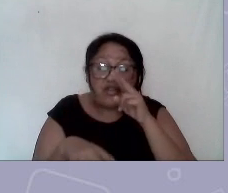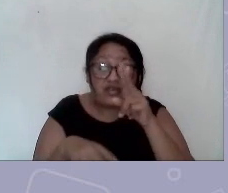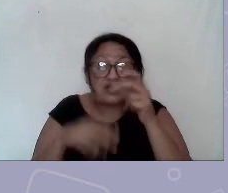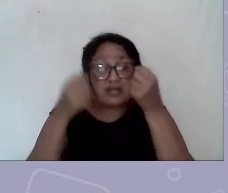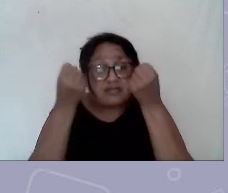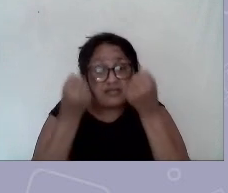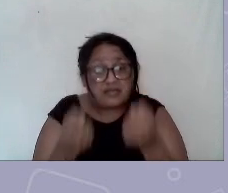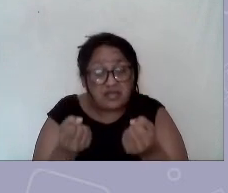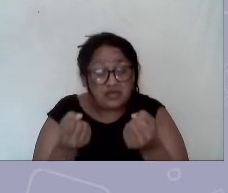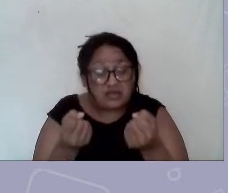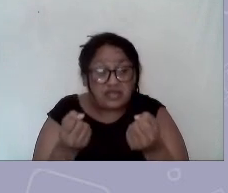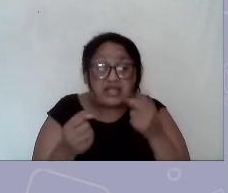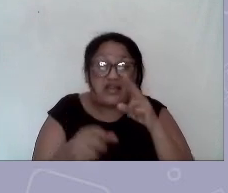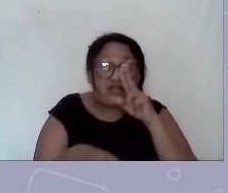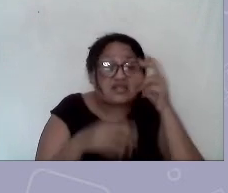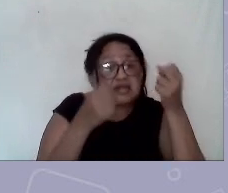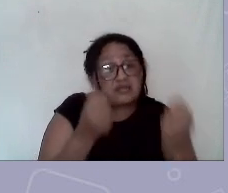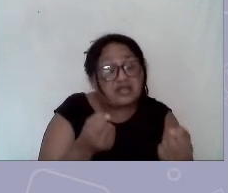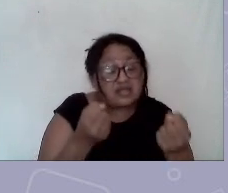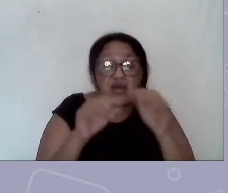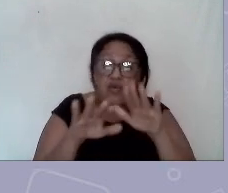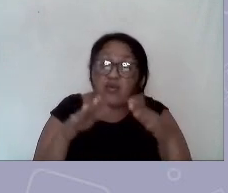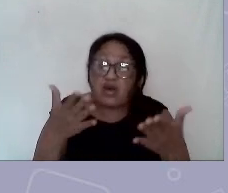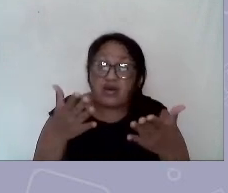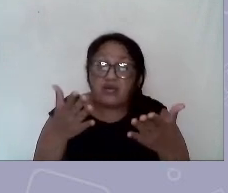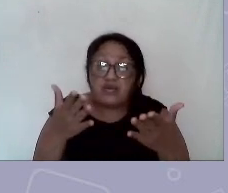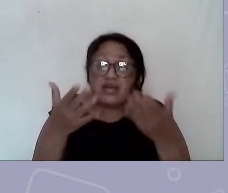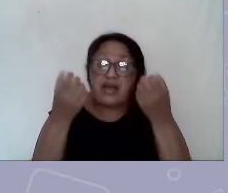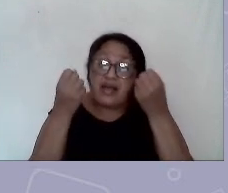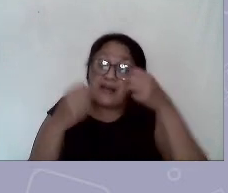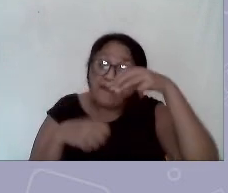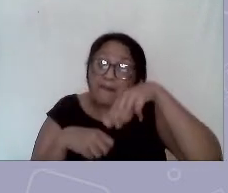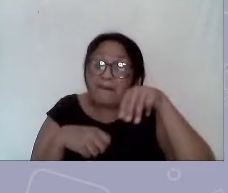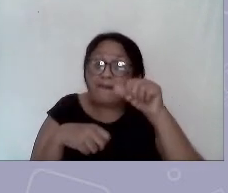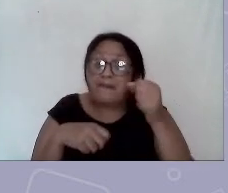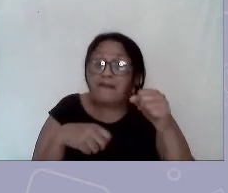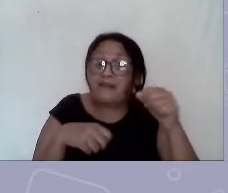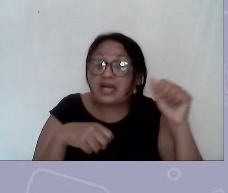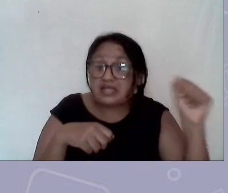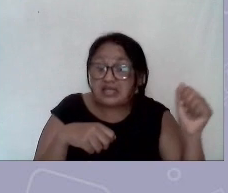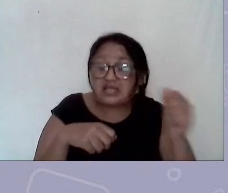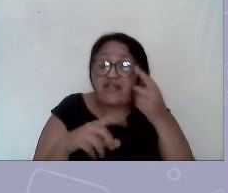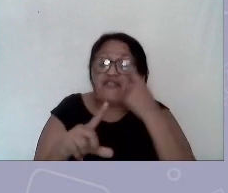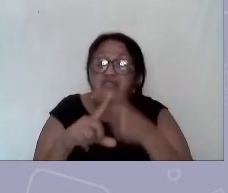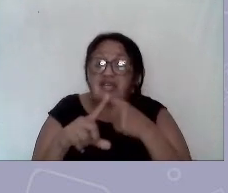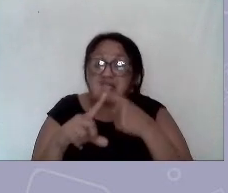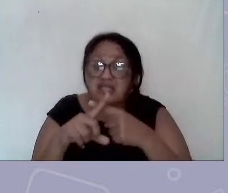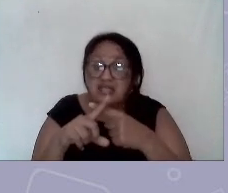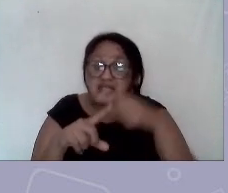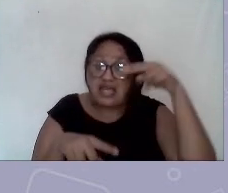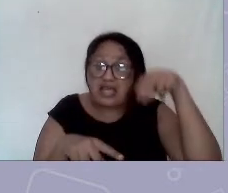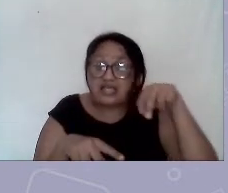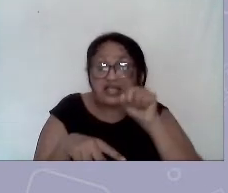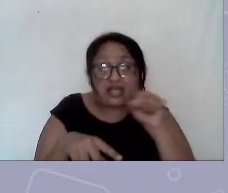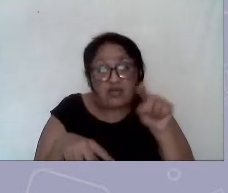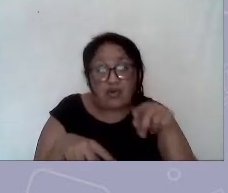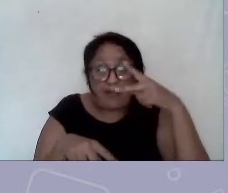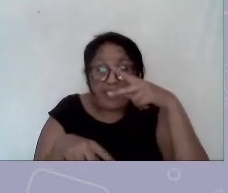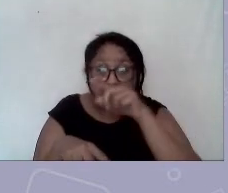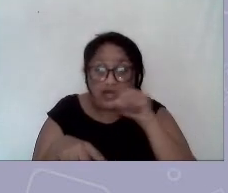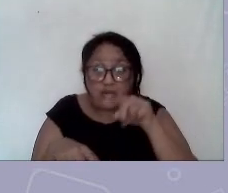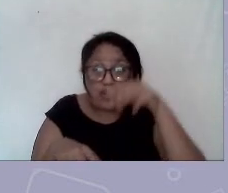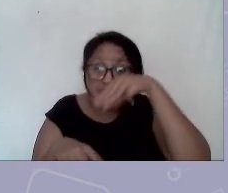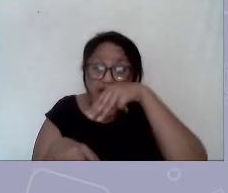e a força peso você sabe qual é o módulo é massa vezes aceleração gravitacional ok inclusive